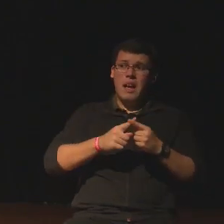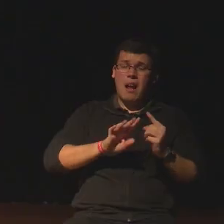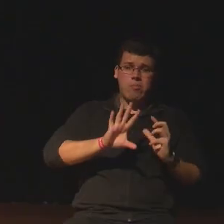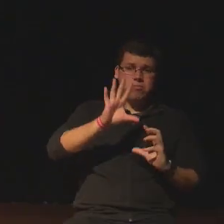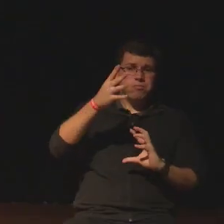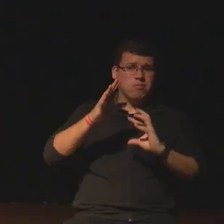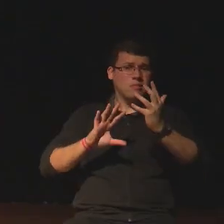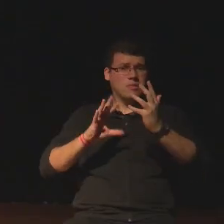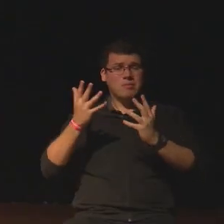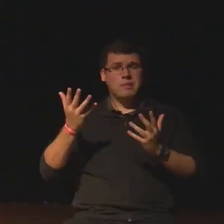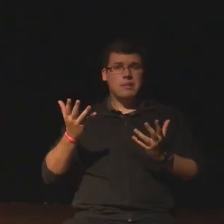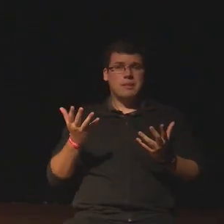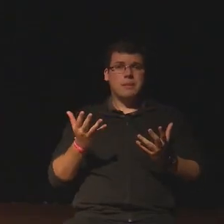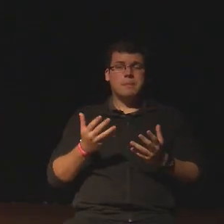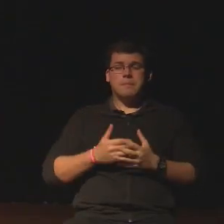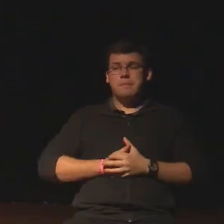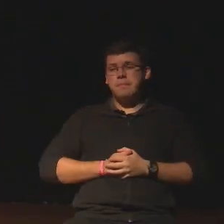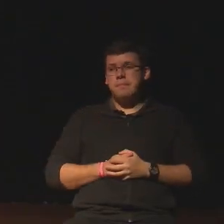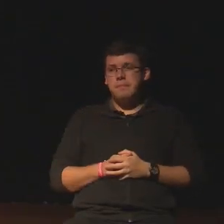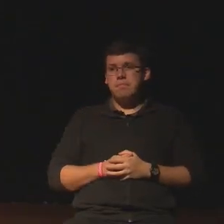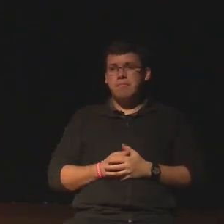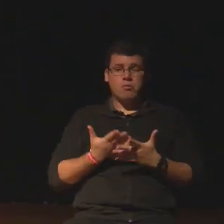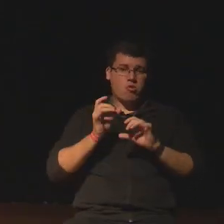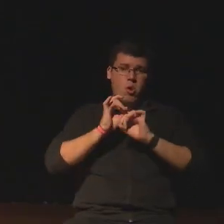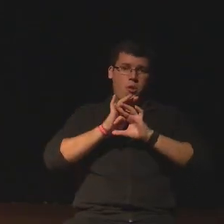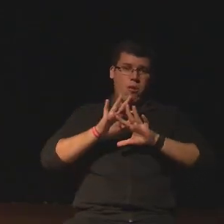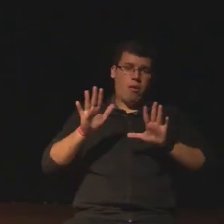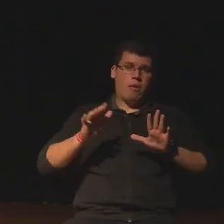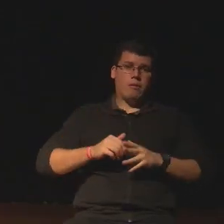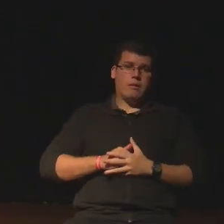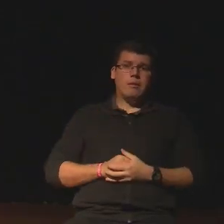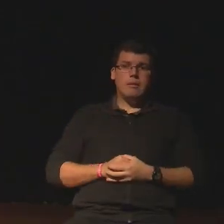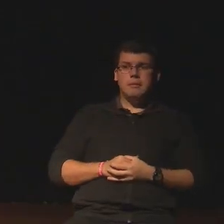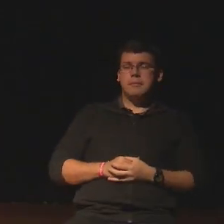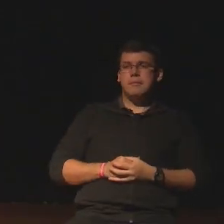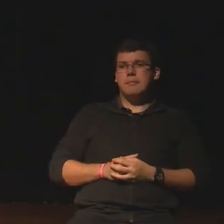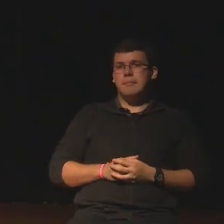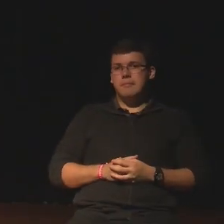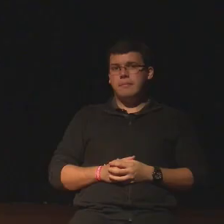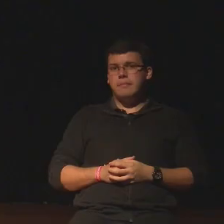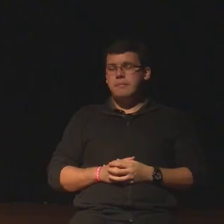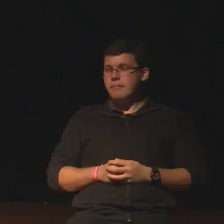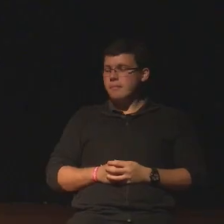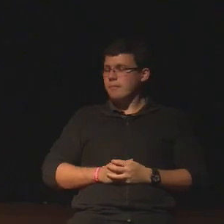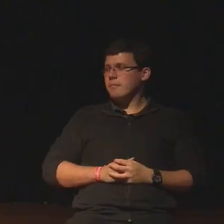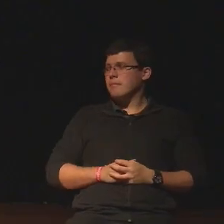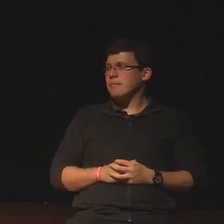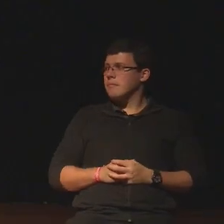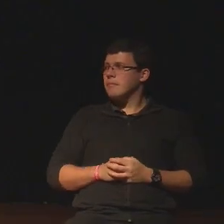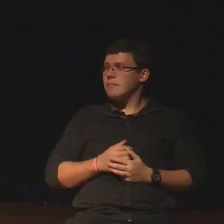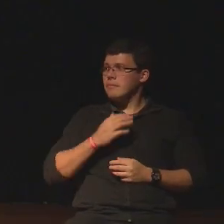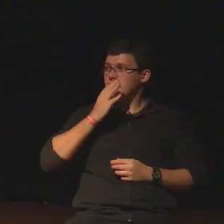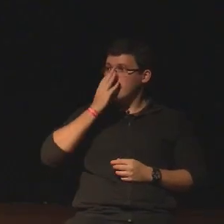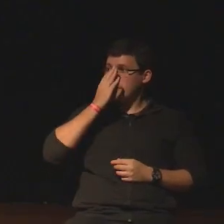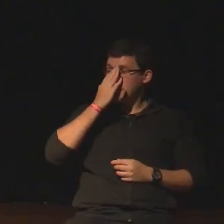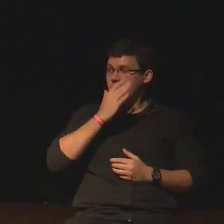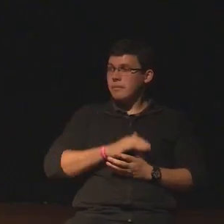momento a essa situação. Então, só uma colocação, né? A gente não foi,